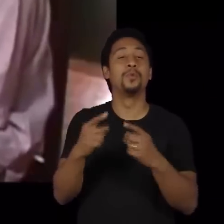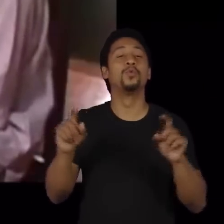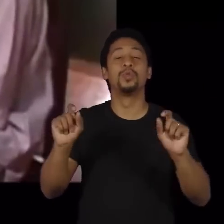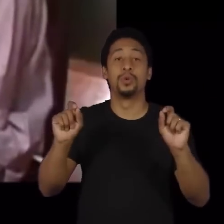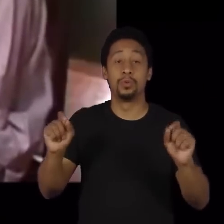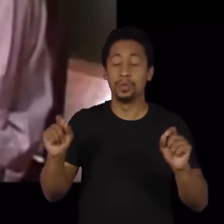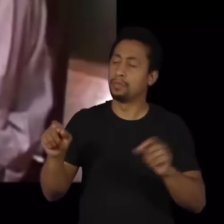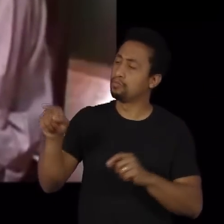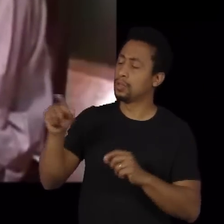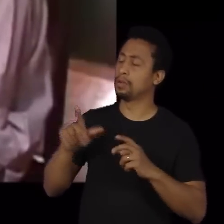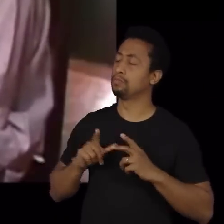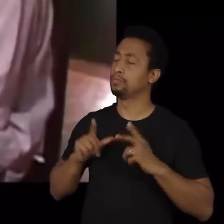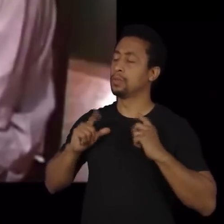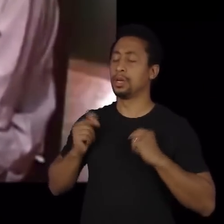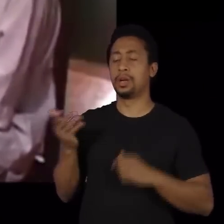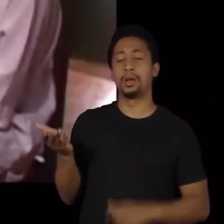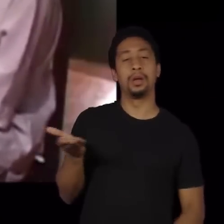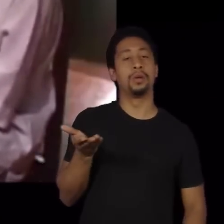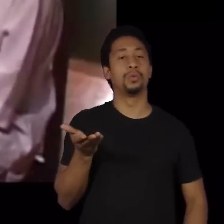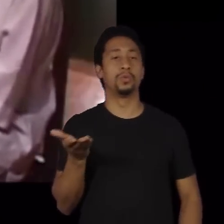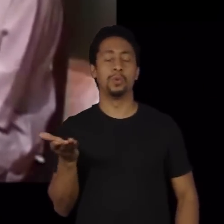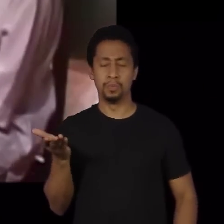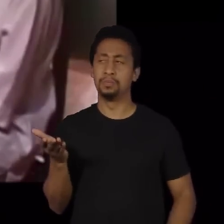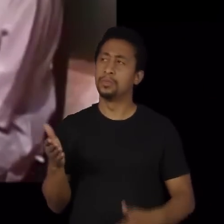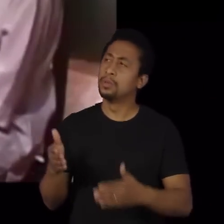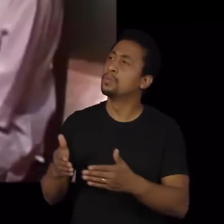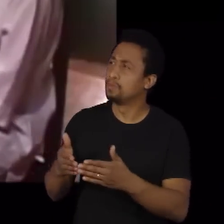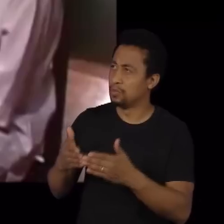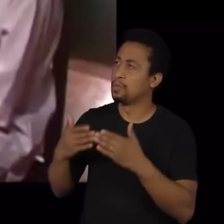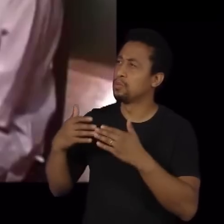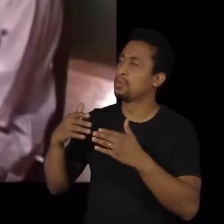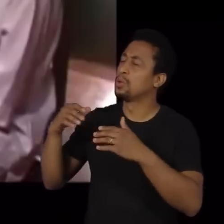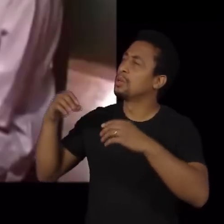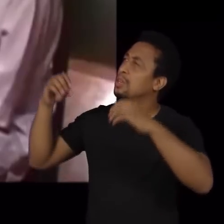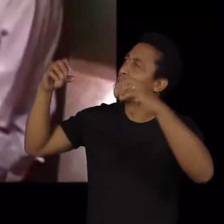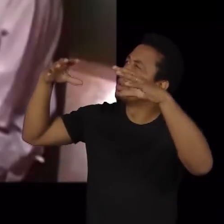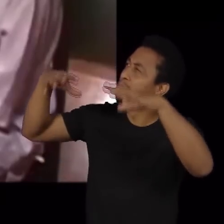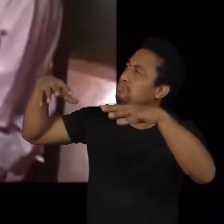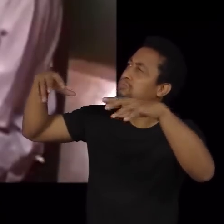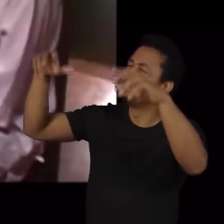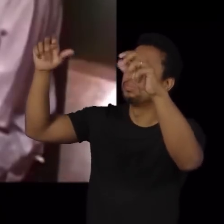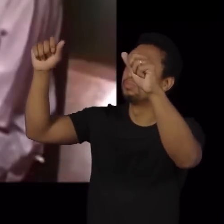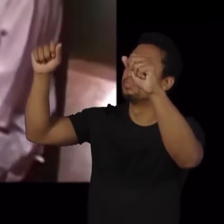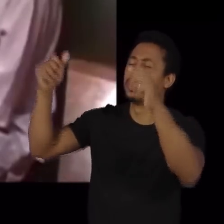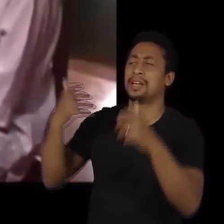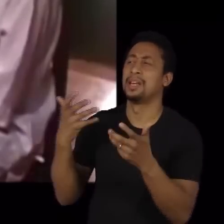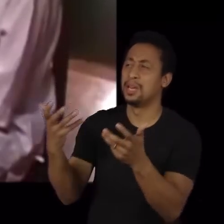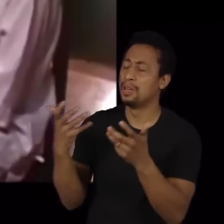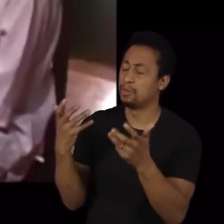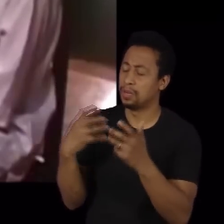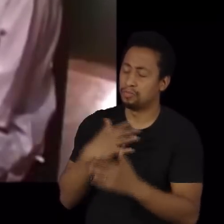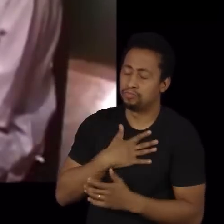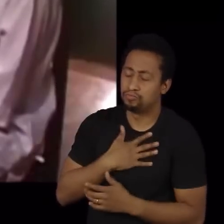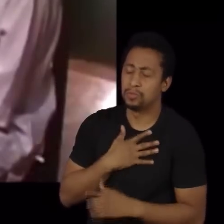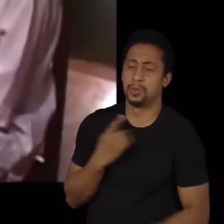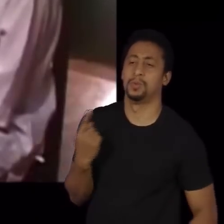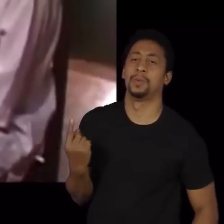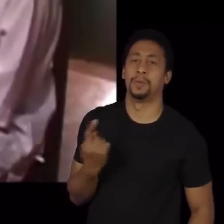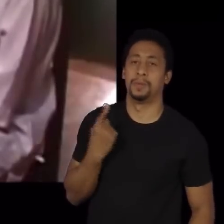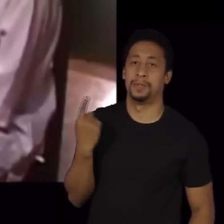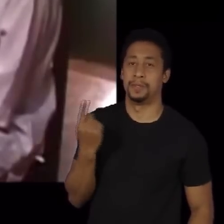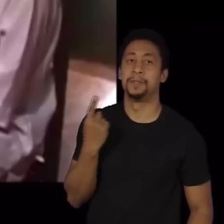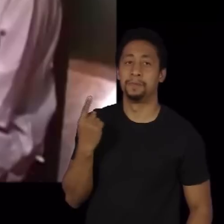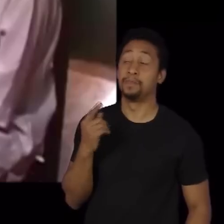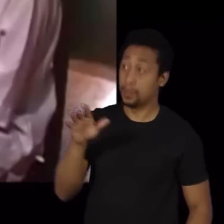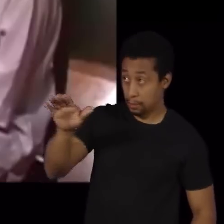esta luz, que eu quero ficar sozinha. Garçom, repita